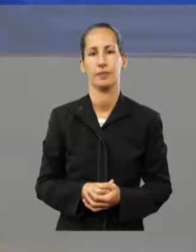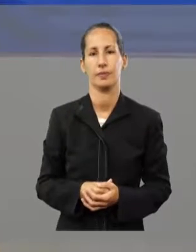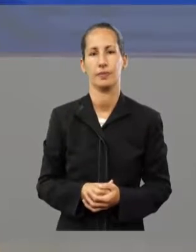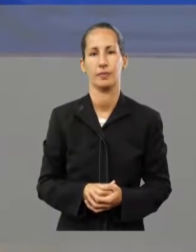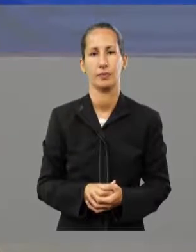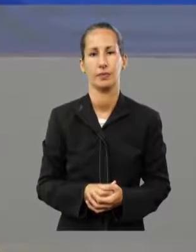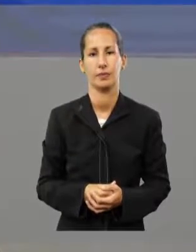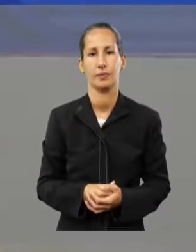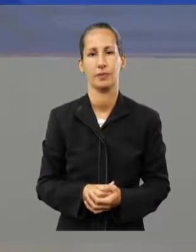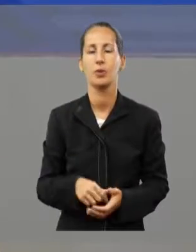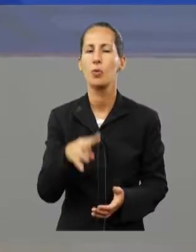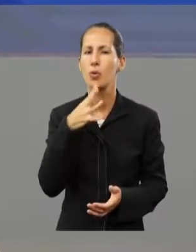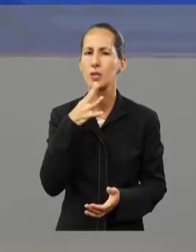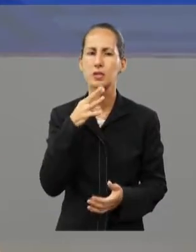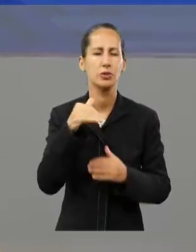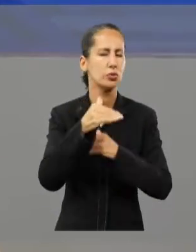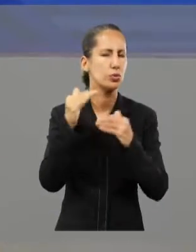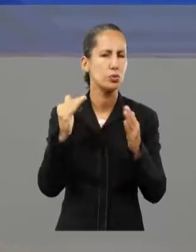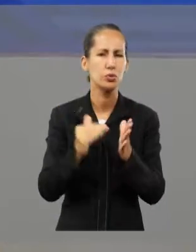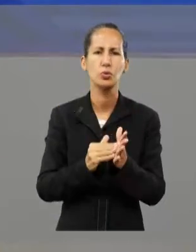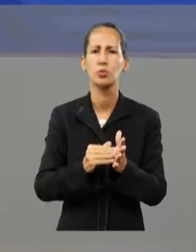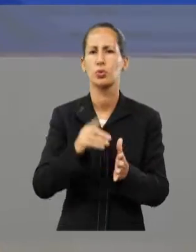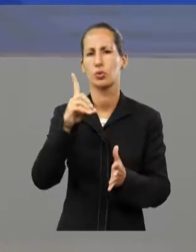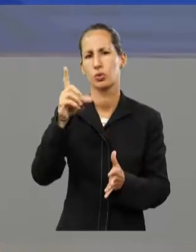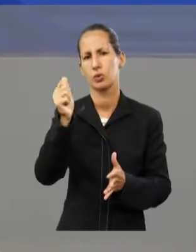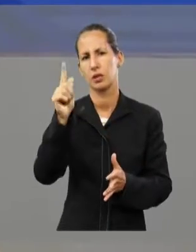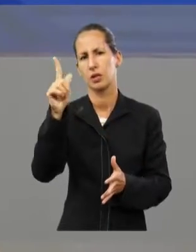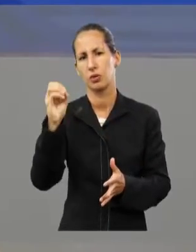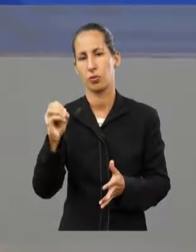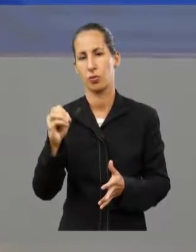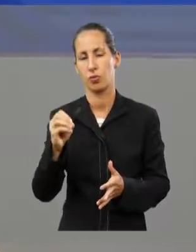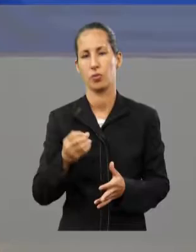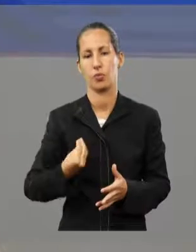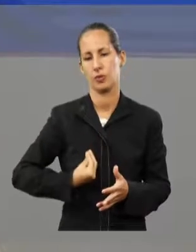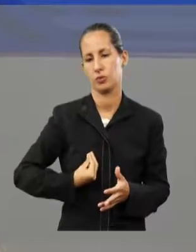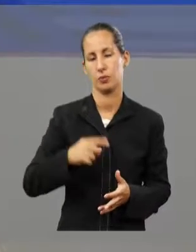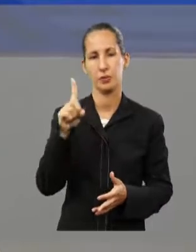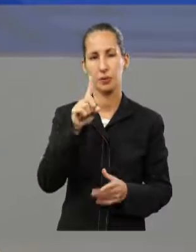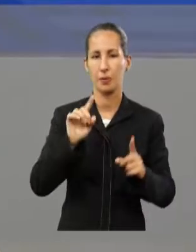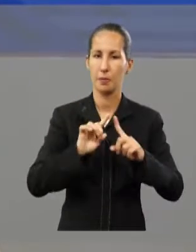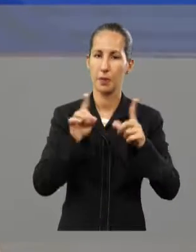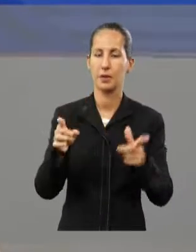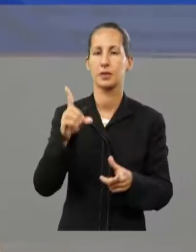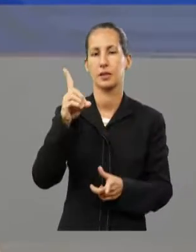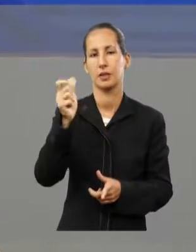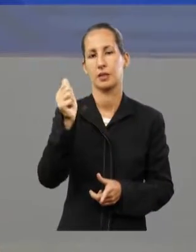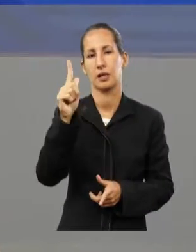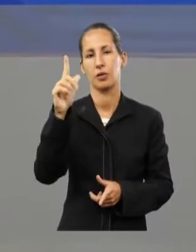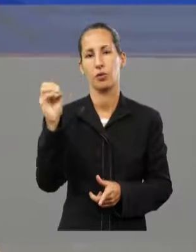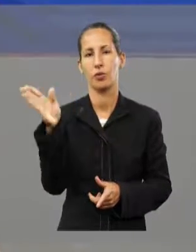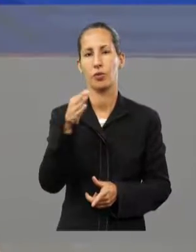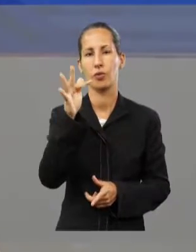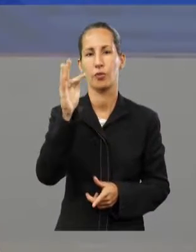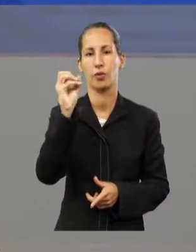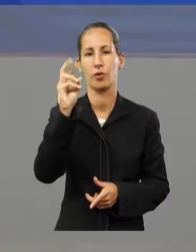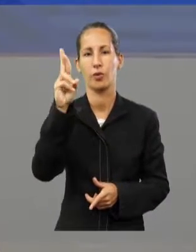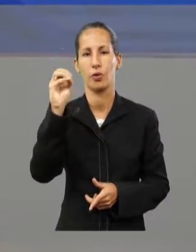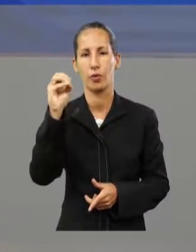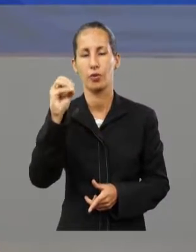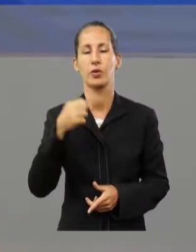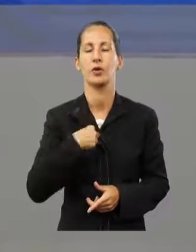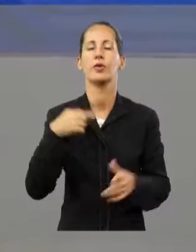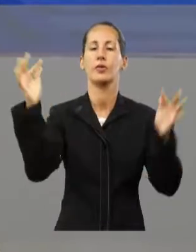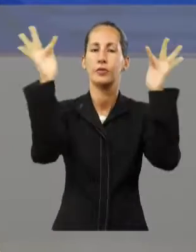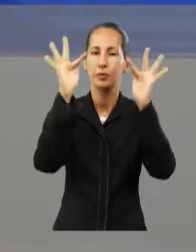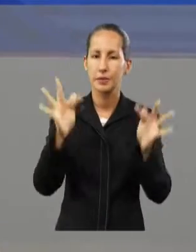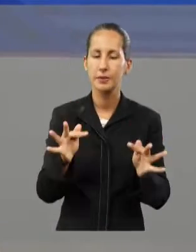Eu sou conhecido por Natal, todo mundo conhece Dagô, Dagô. Pode não conhecer pessoalmente, mas ele fala Dagô do Forró. Então eu sou